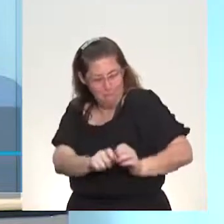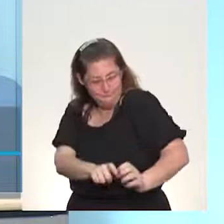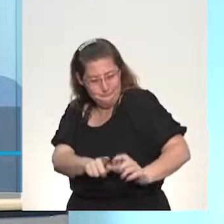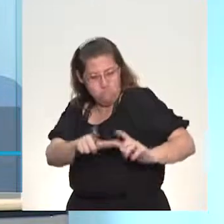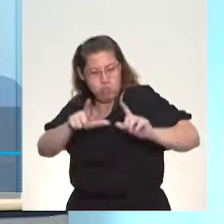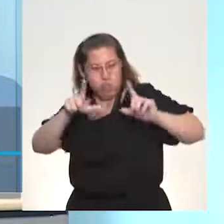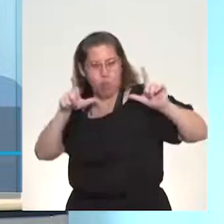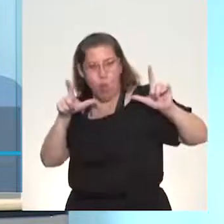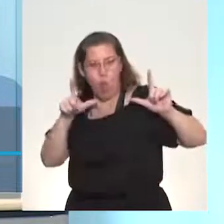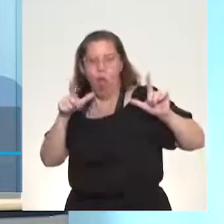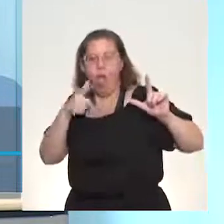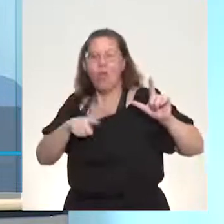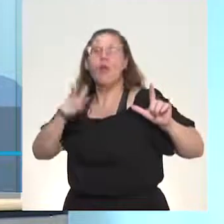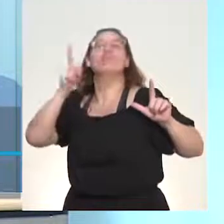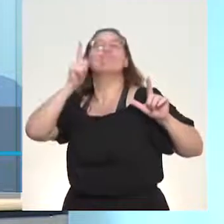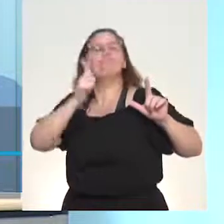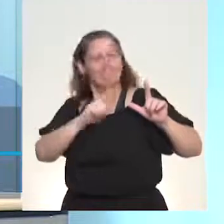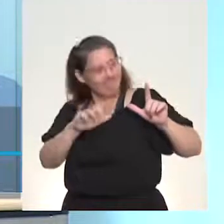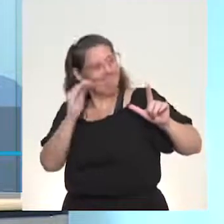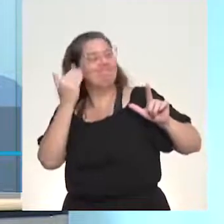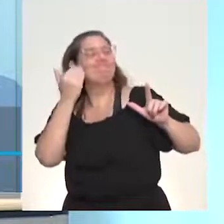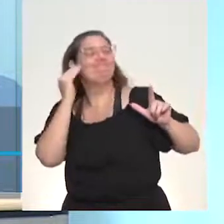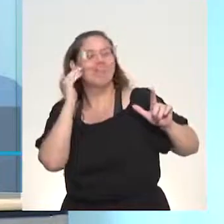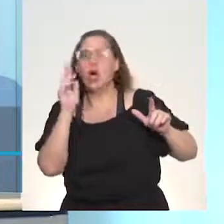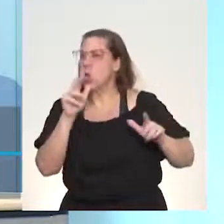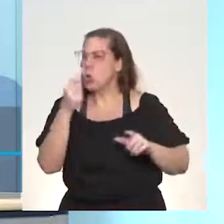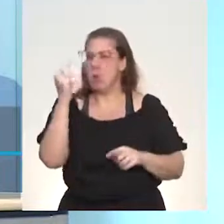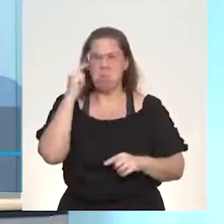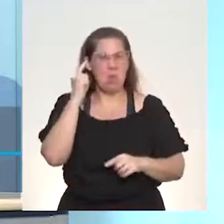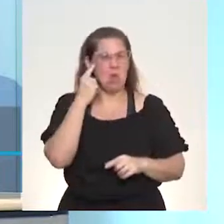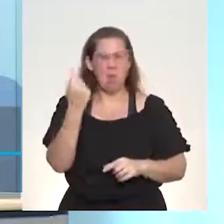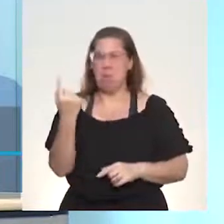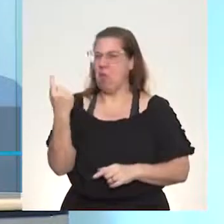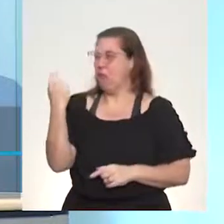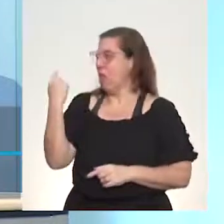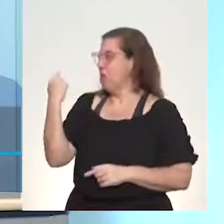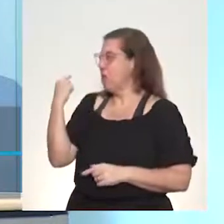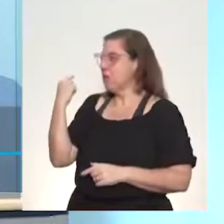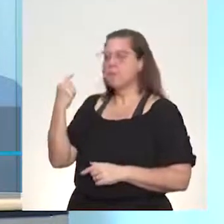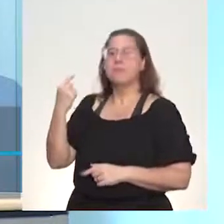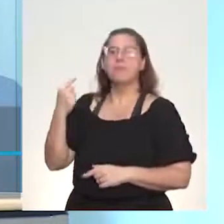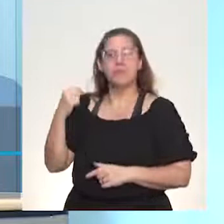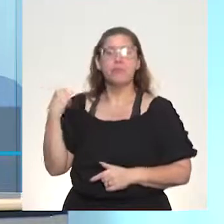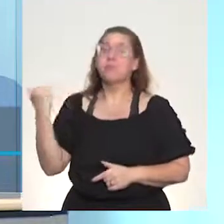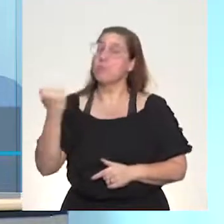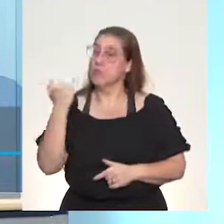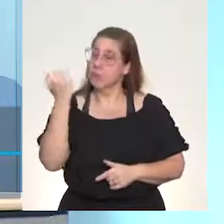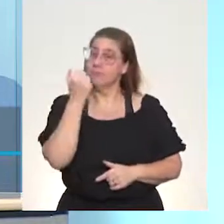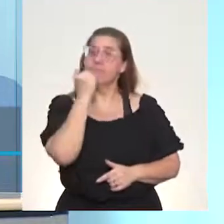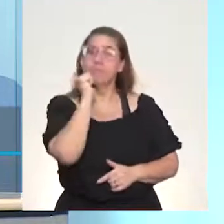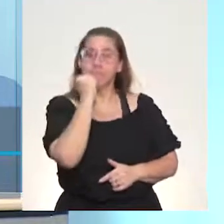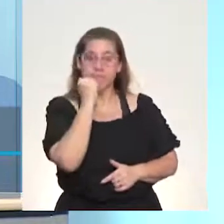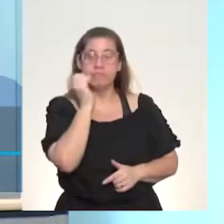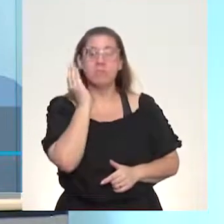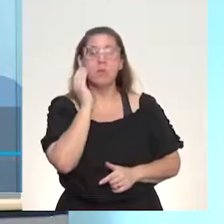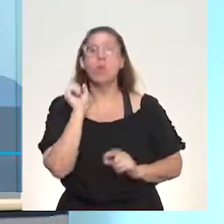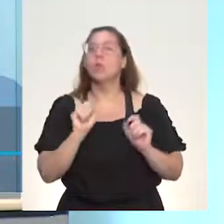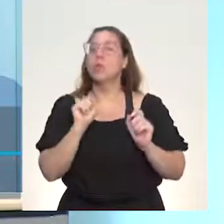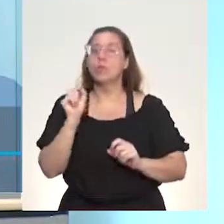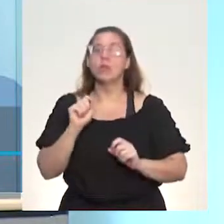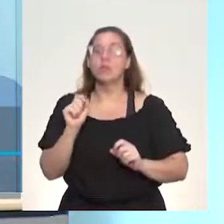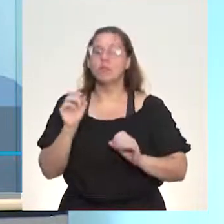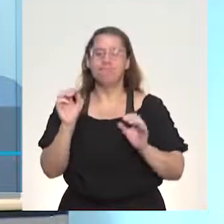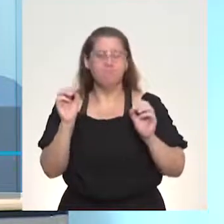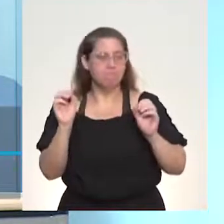formas que nós jamais pensávamos antes. E um aspecto muito importante da ciência é esse, é o dessa criação